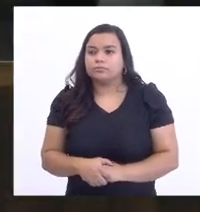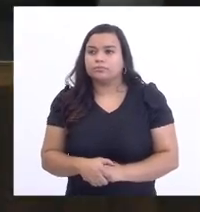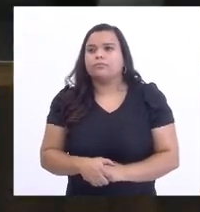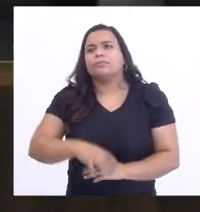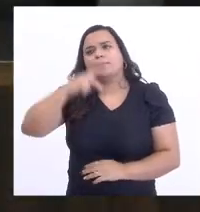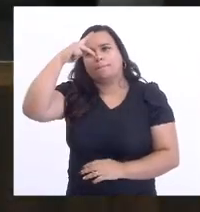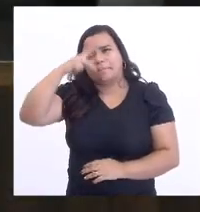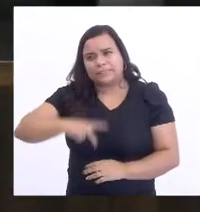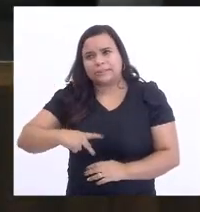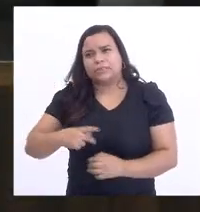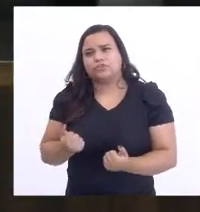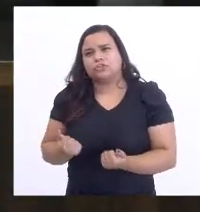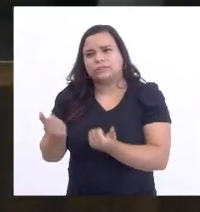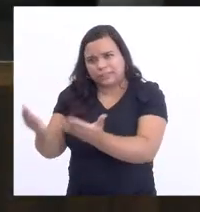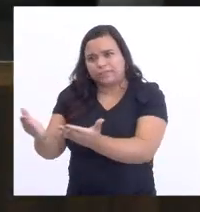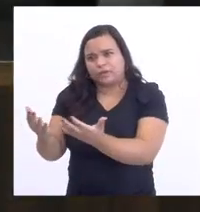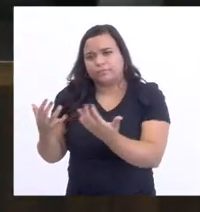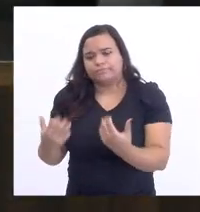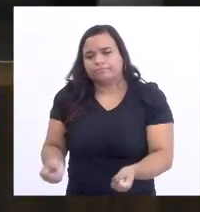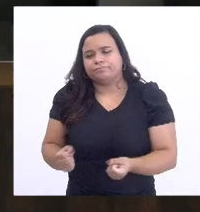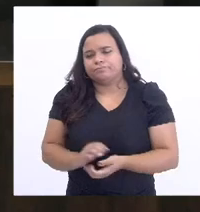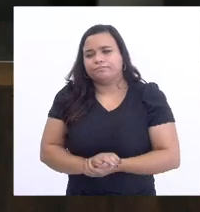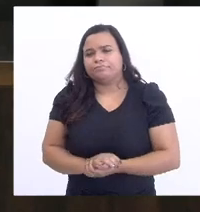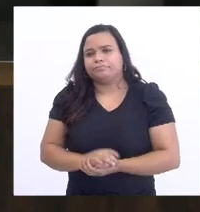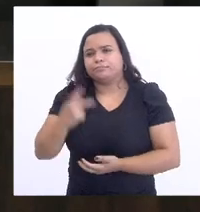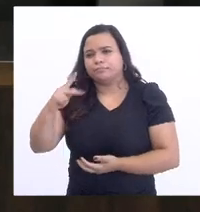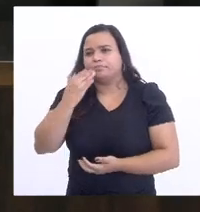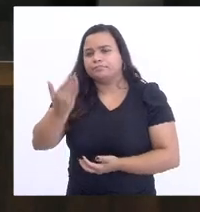Presidência defere pedido de Vossa Excelência.